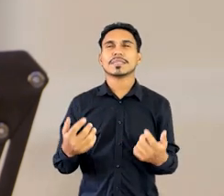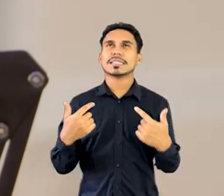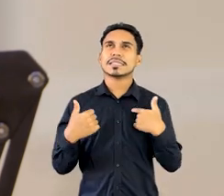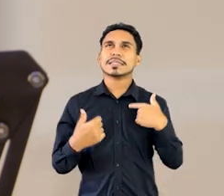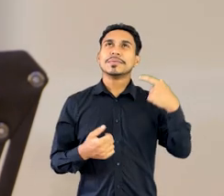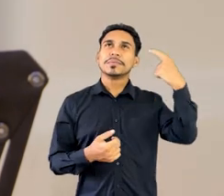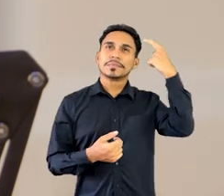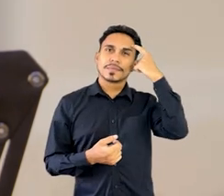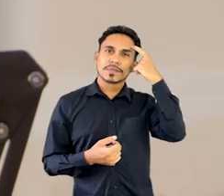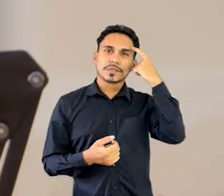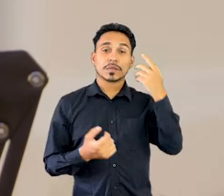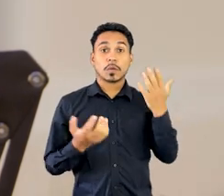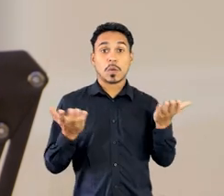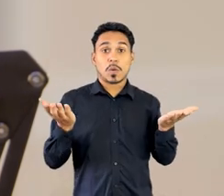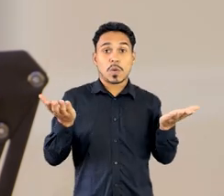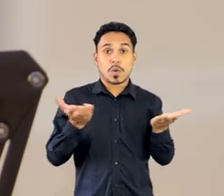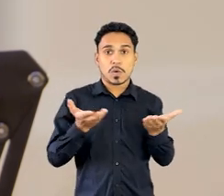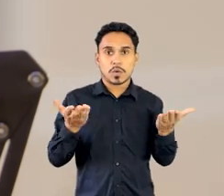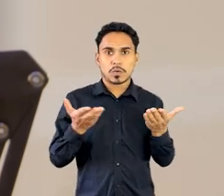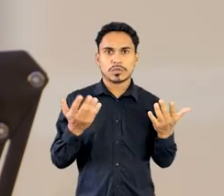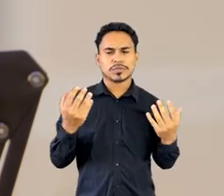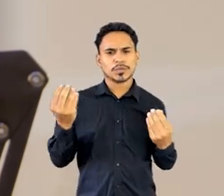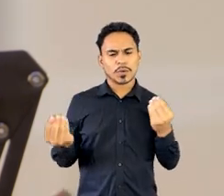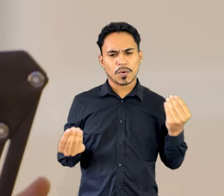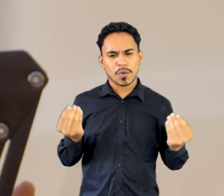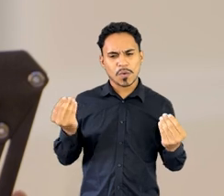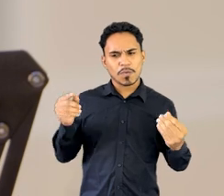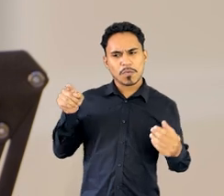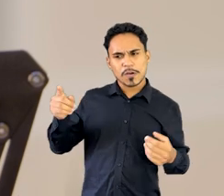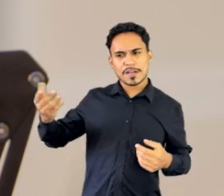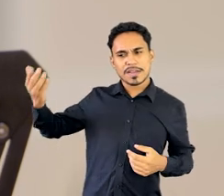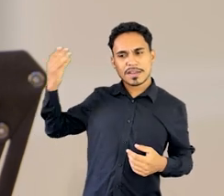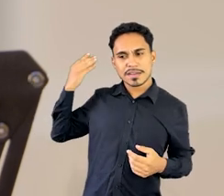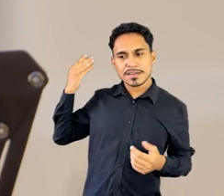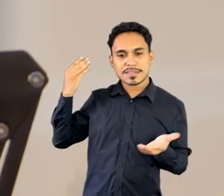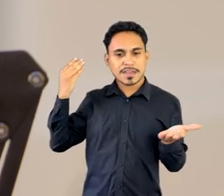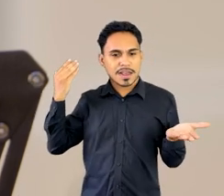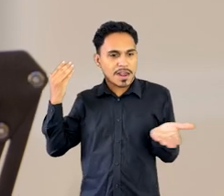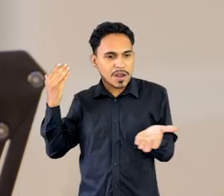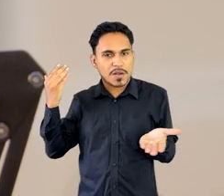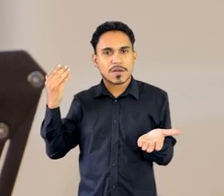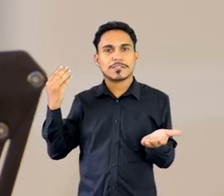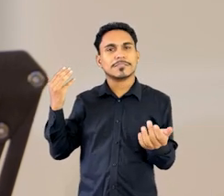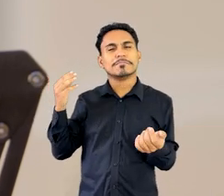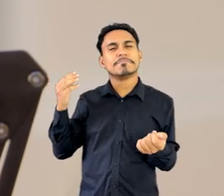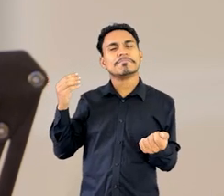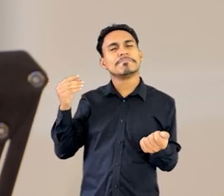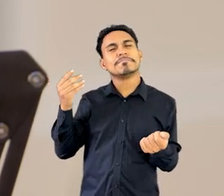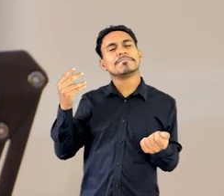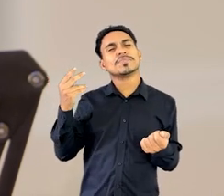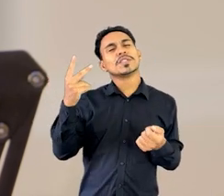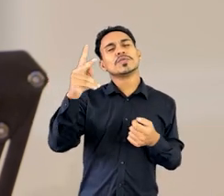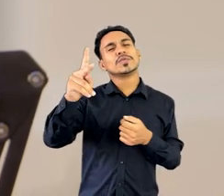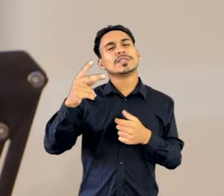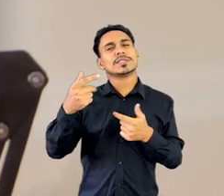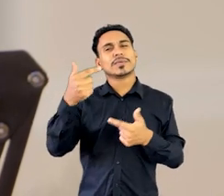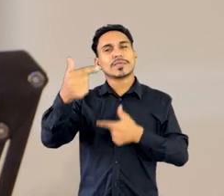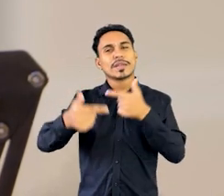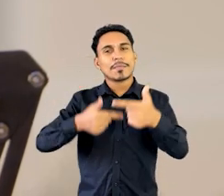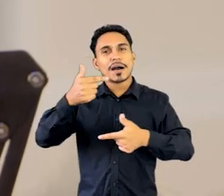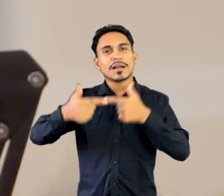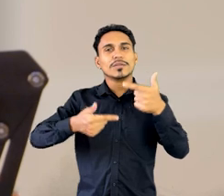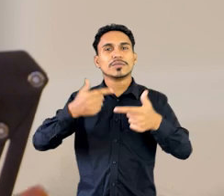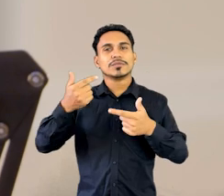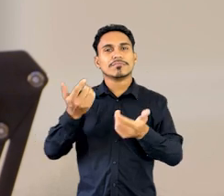eh equilibrar cenários e e e transformar esse trabalho